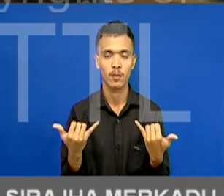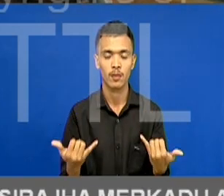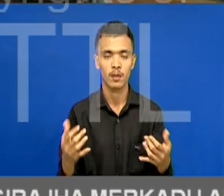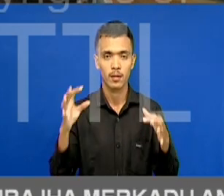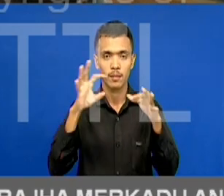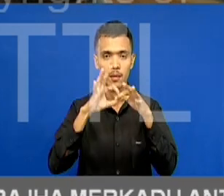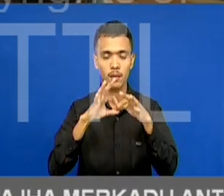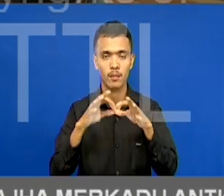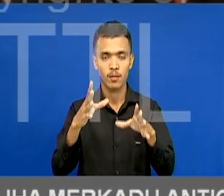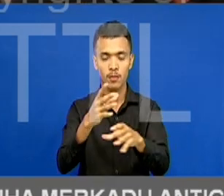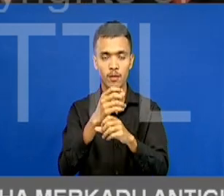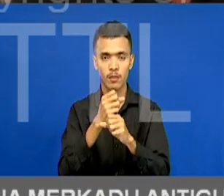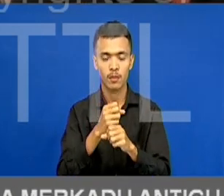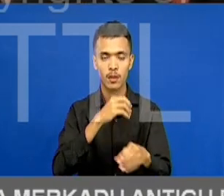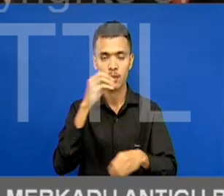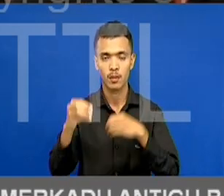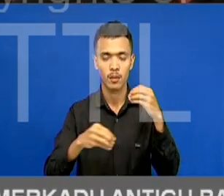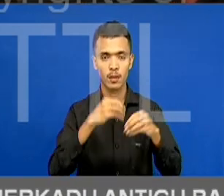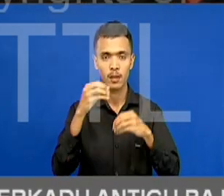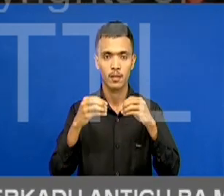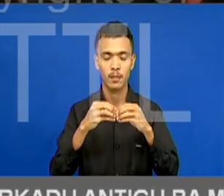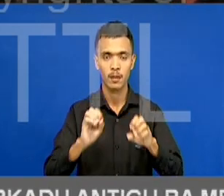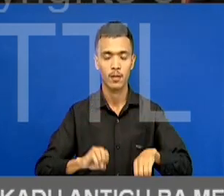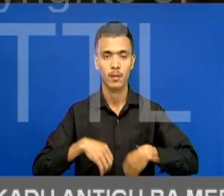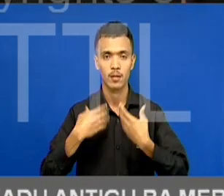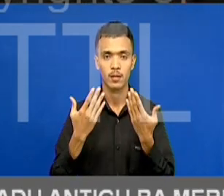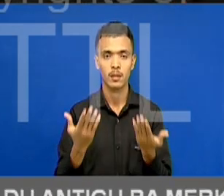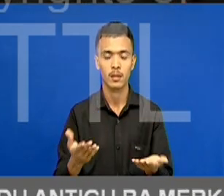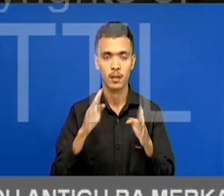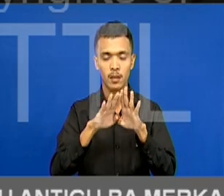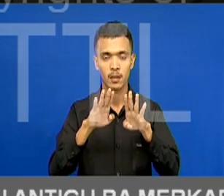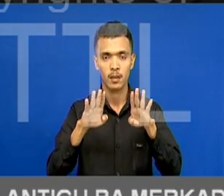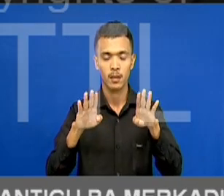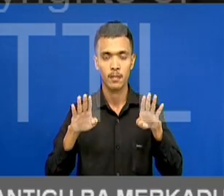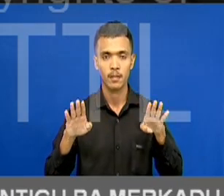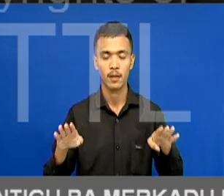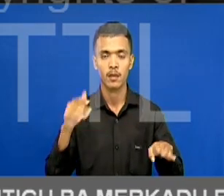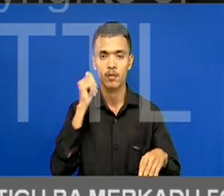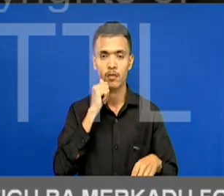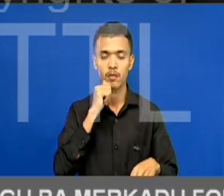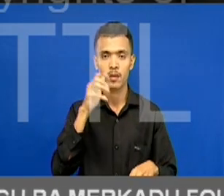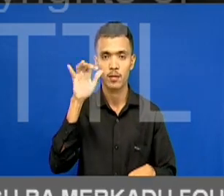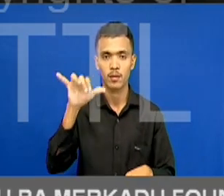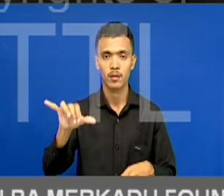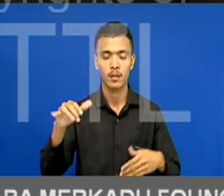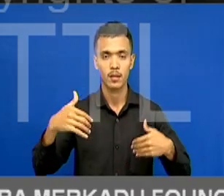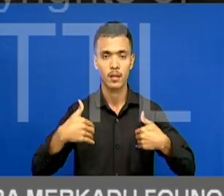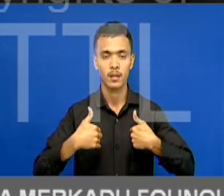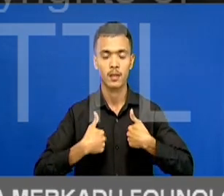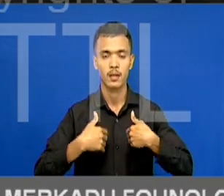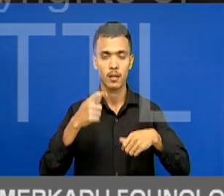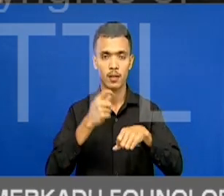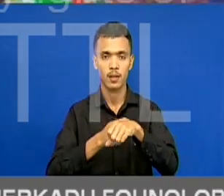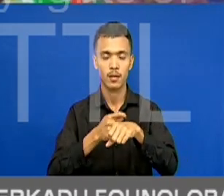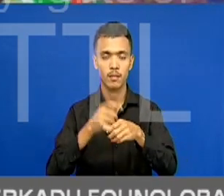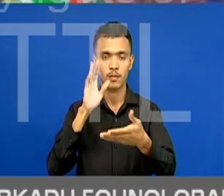sira fote ida maka konaba o insa labarek sira nebe durante dilio labarek feto sira iya hela tempo